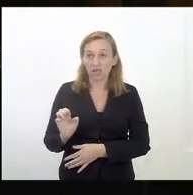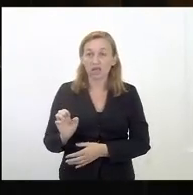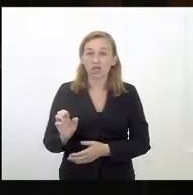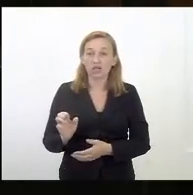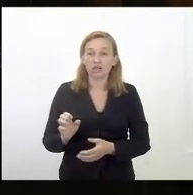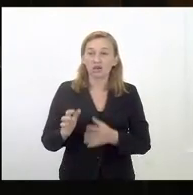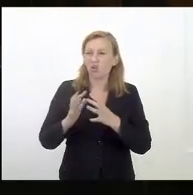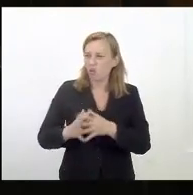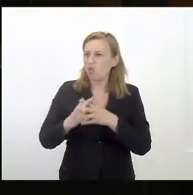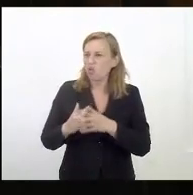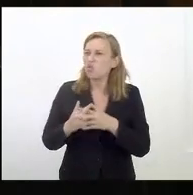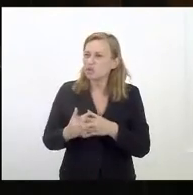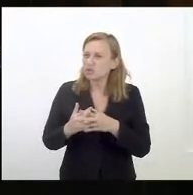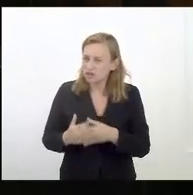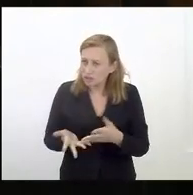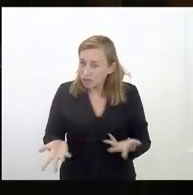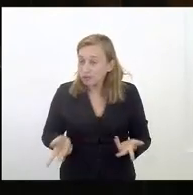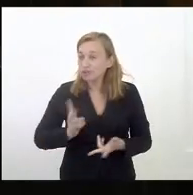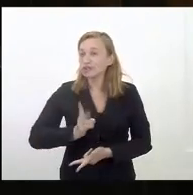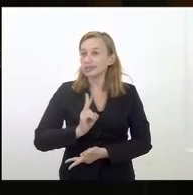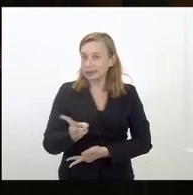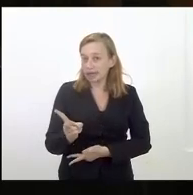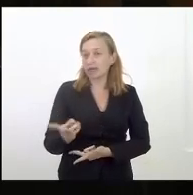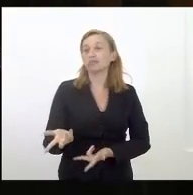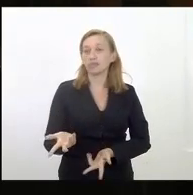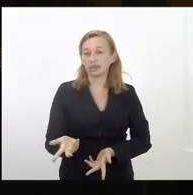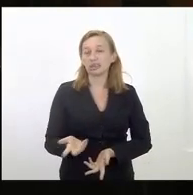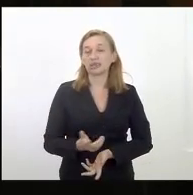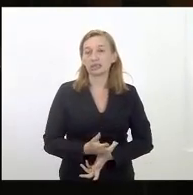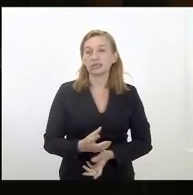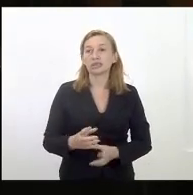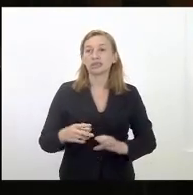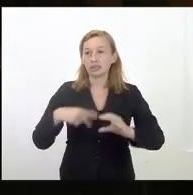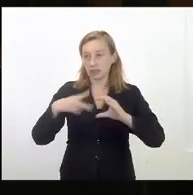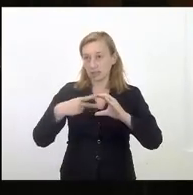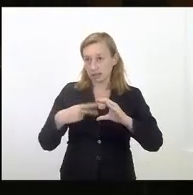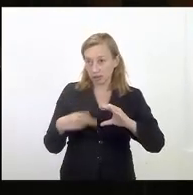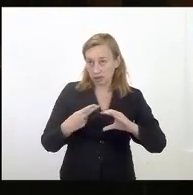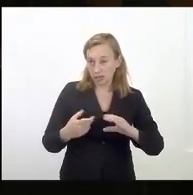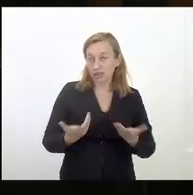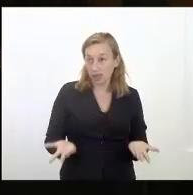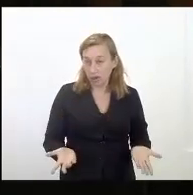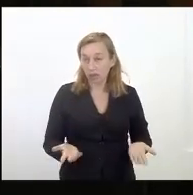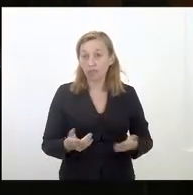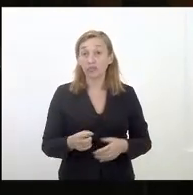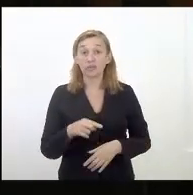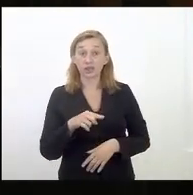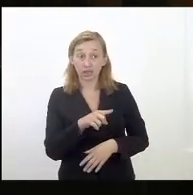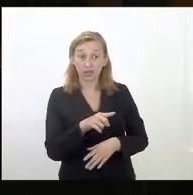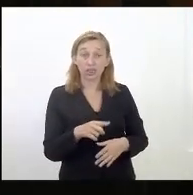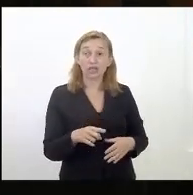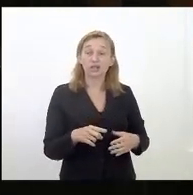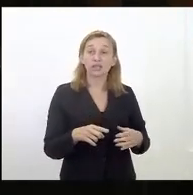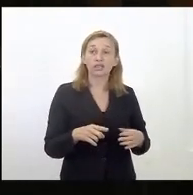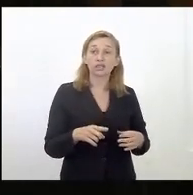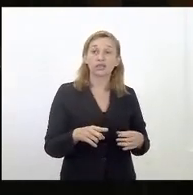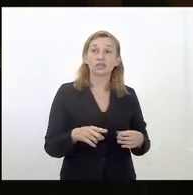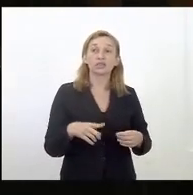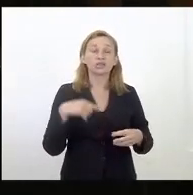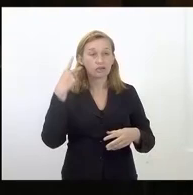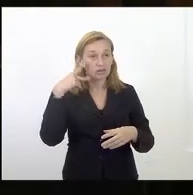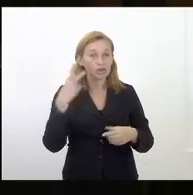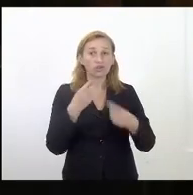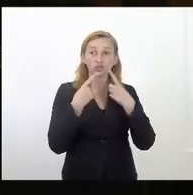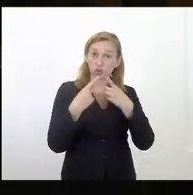patuscada e a pantomima de sempre na Câmara Municipal mas que cabe a esse parlamentares promover uma discussão